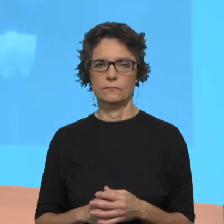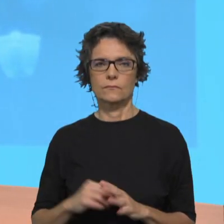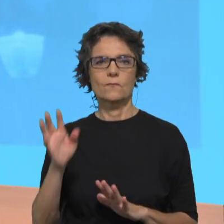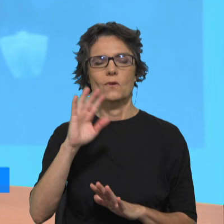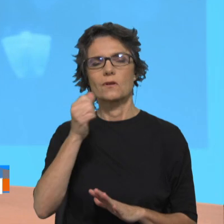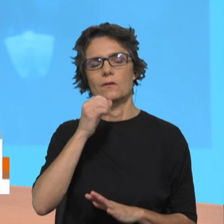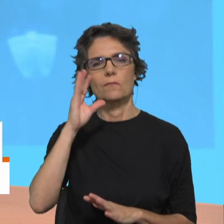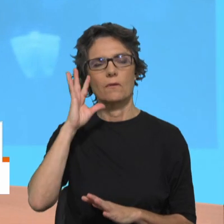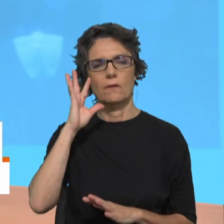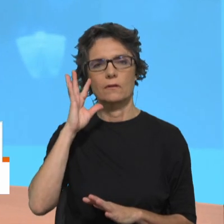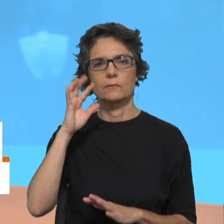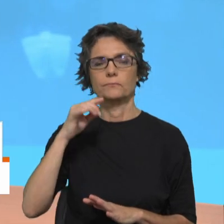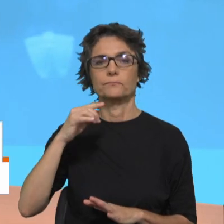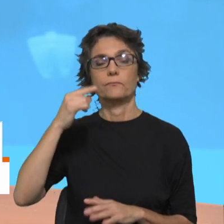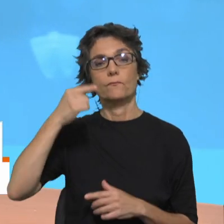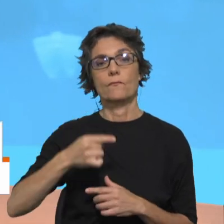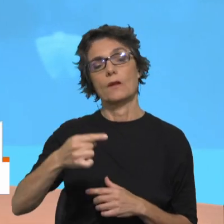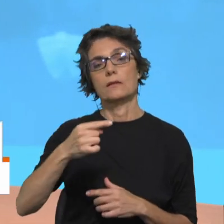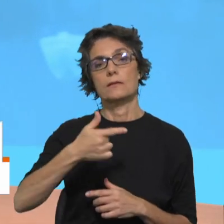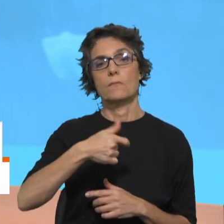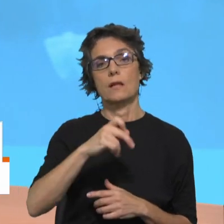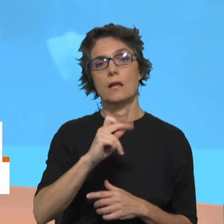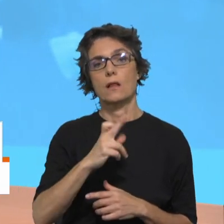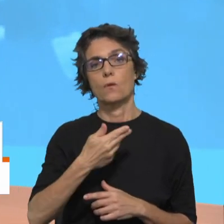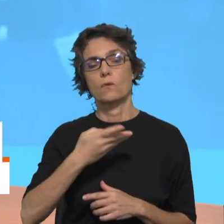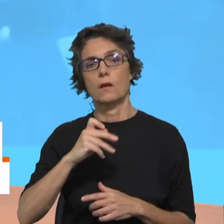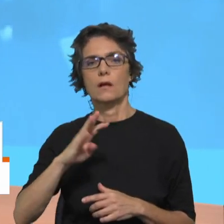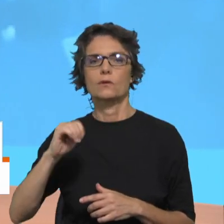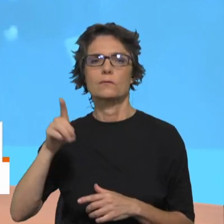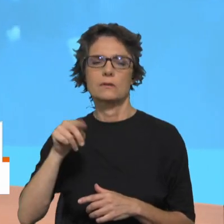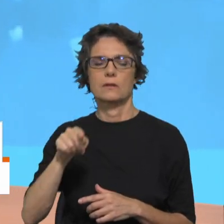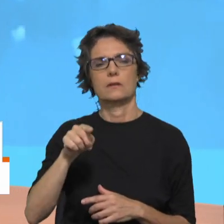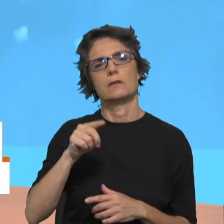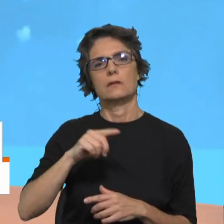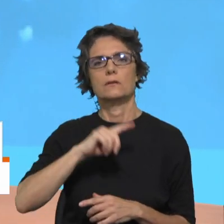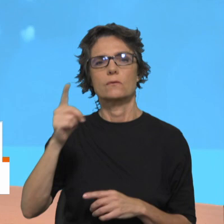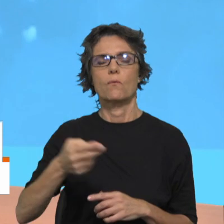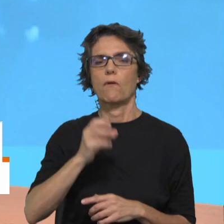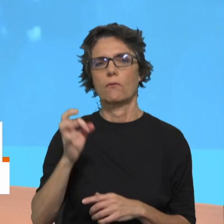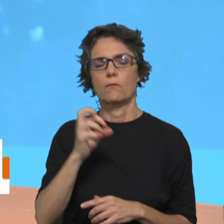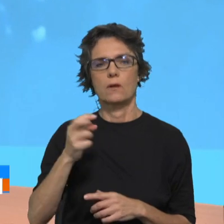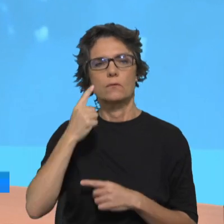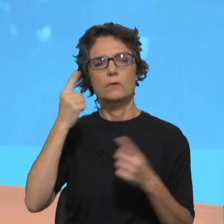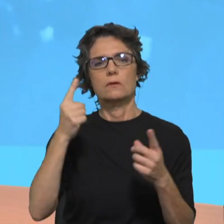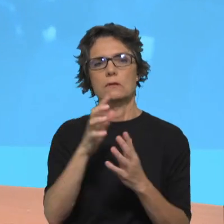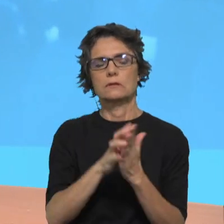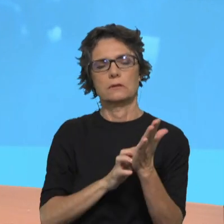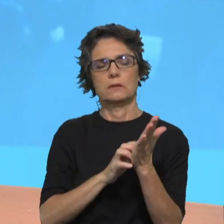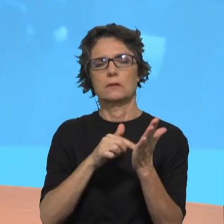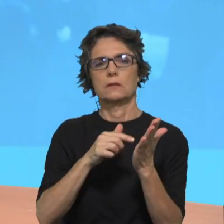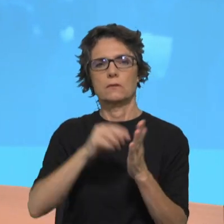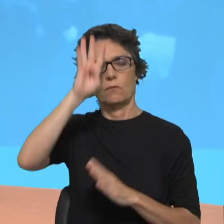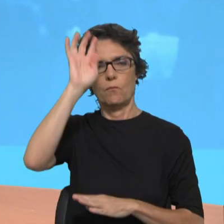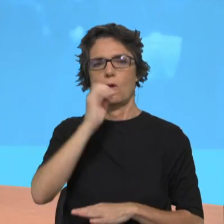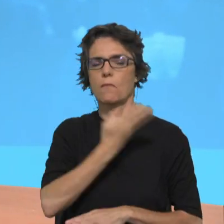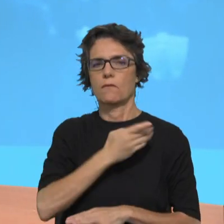Olá, muito boa tarde. A semana Laudato Si assinalou o 8º ano da publicação da encíclica do Papa Francisco sobre a ecologia integral, um documento